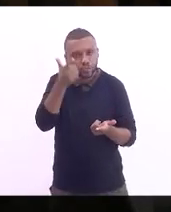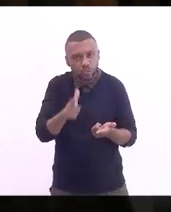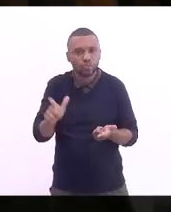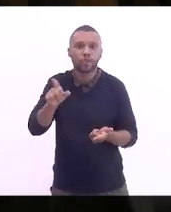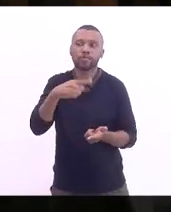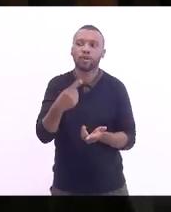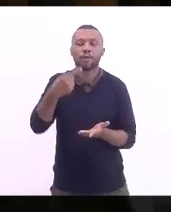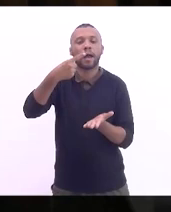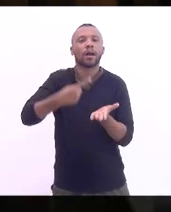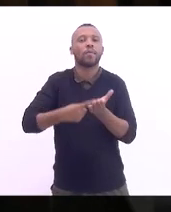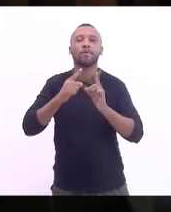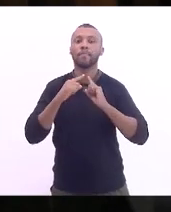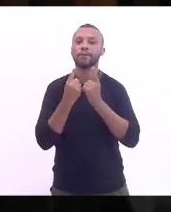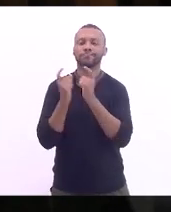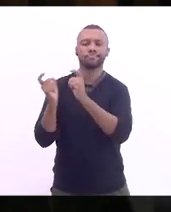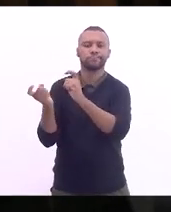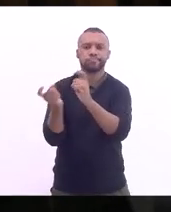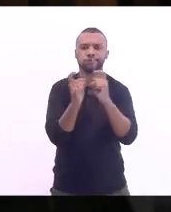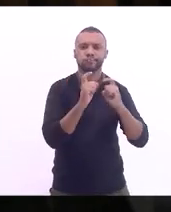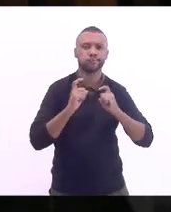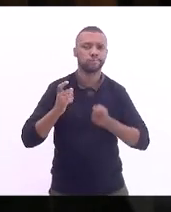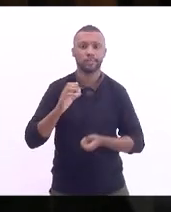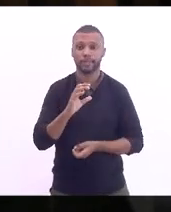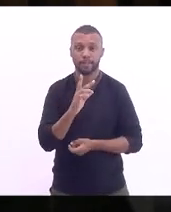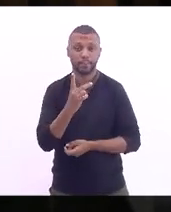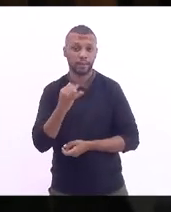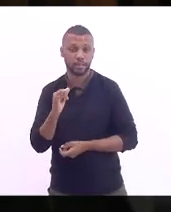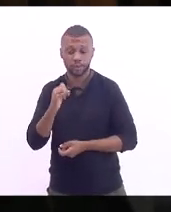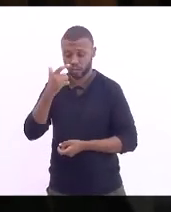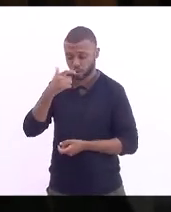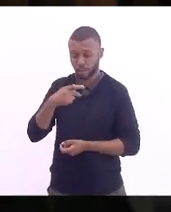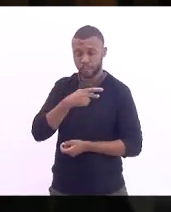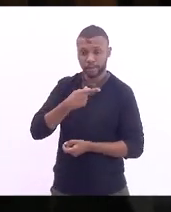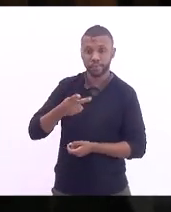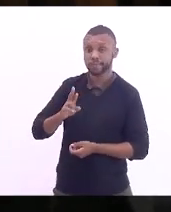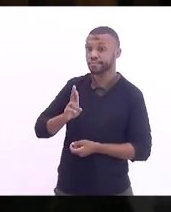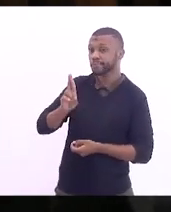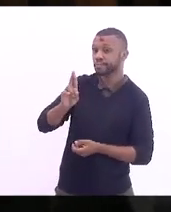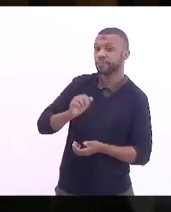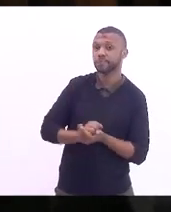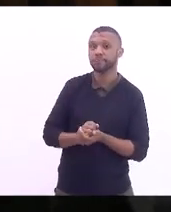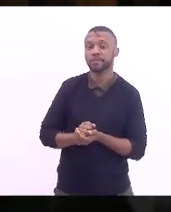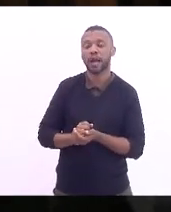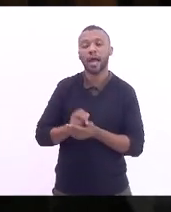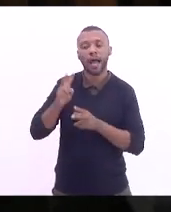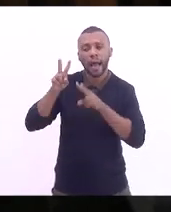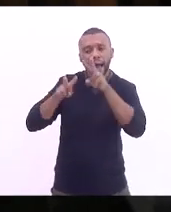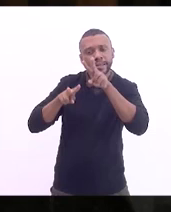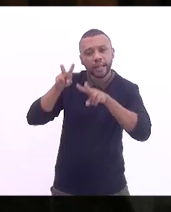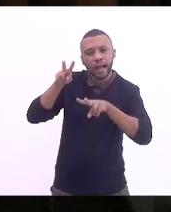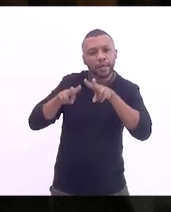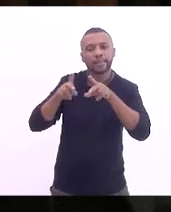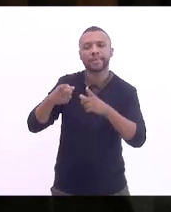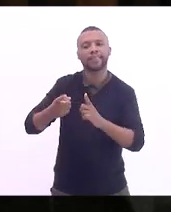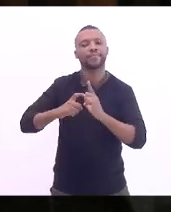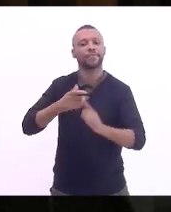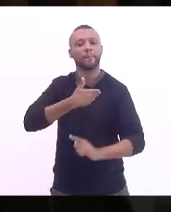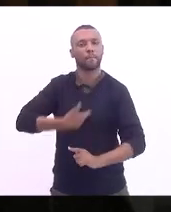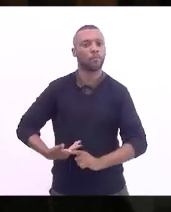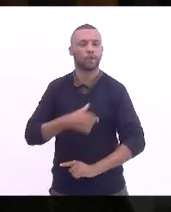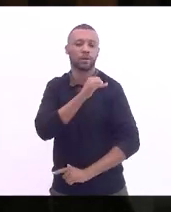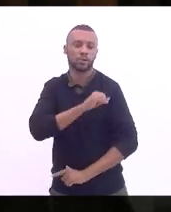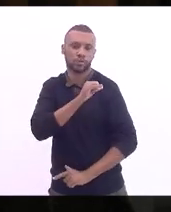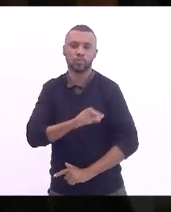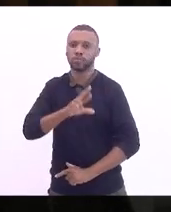uma reunião da CPI a qual presído de análise e da dívida pública do Estado do Rio de